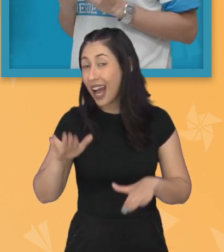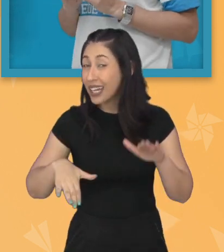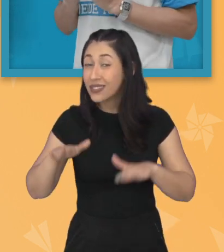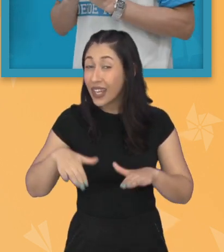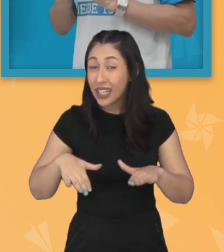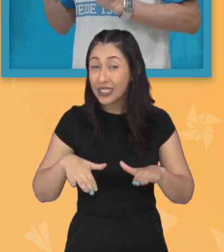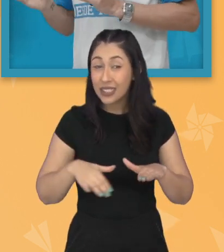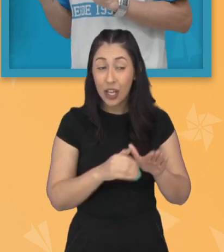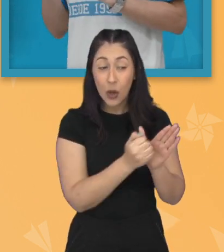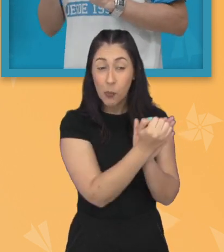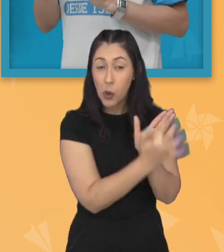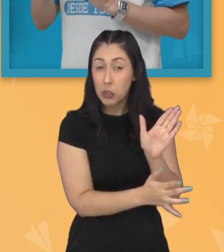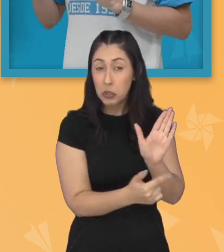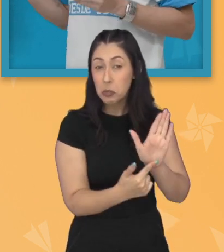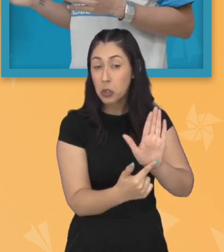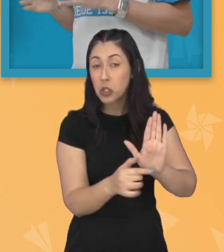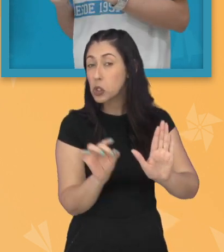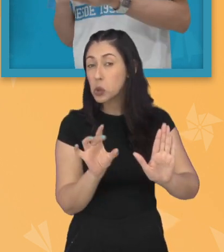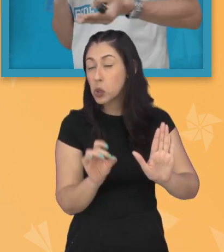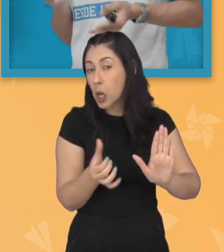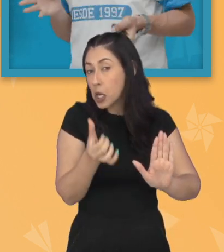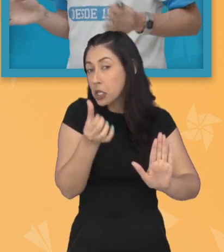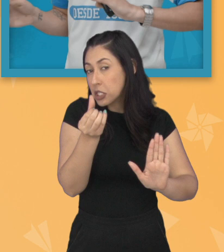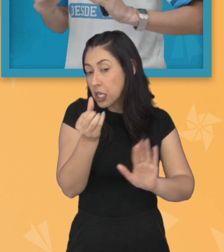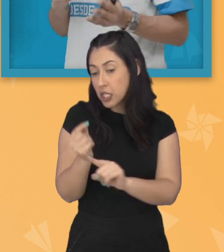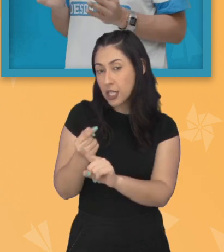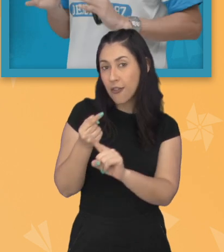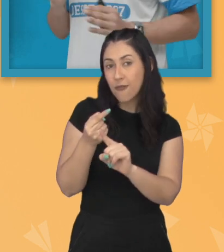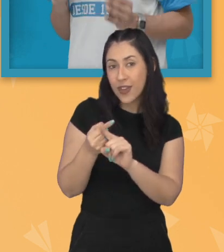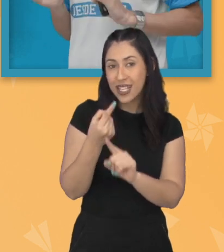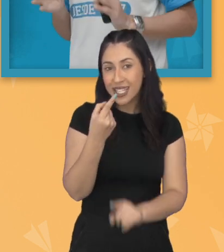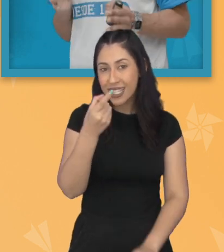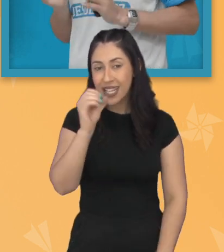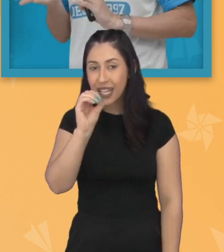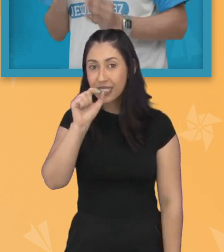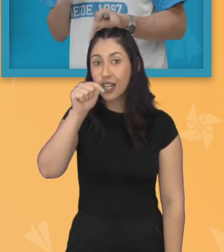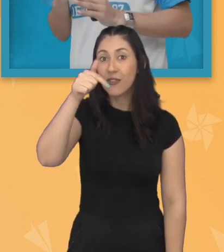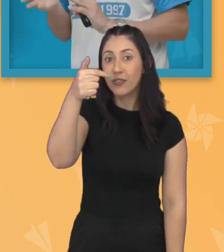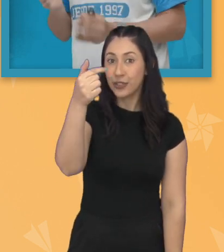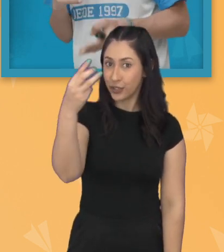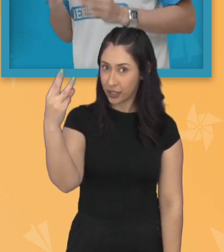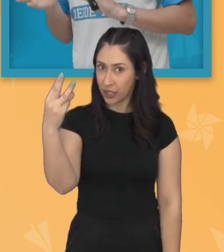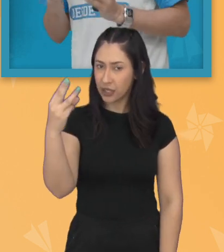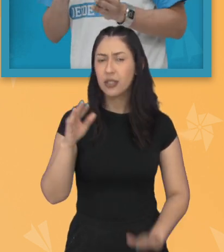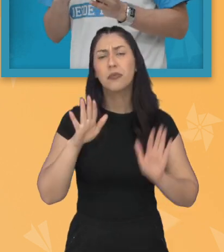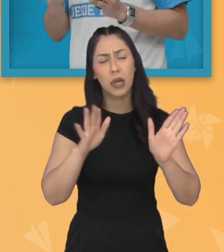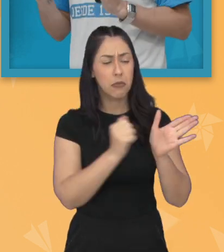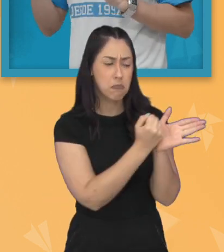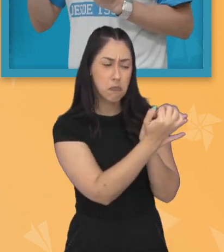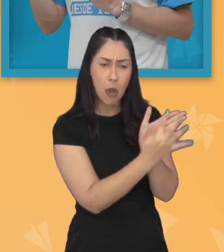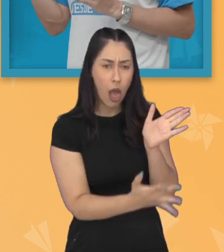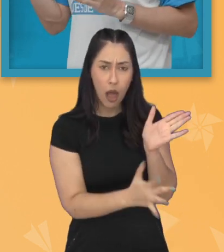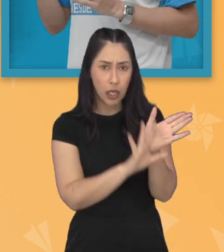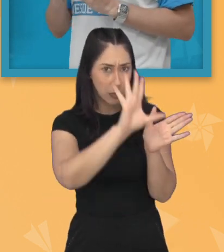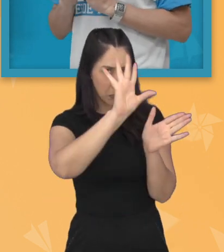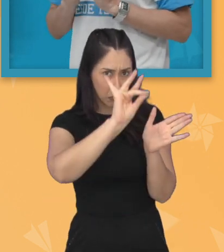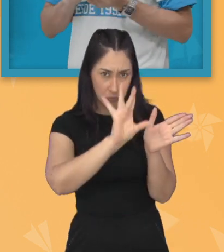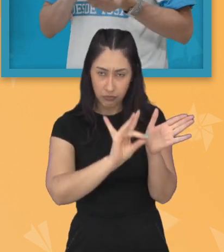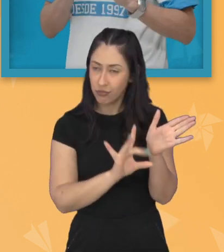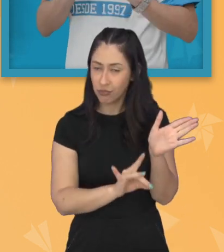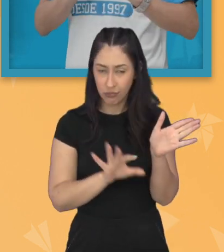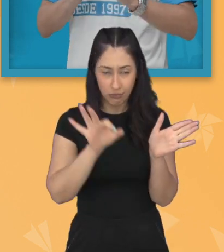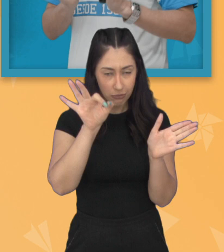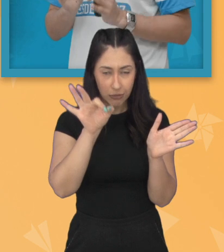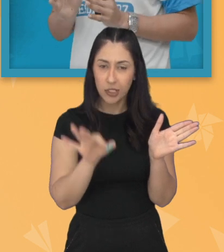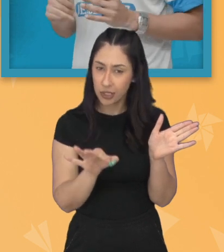6,02, vai considerar só o 6 ali, então vai ser 6 vezes 10 a 23. Mas geralmente o exercício já te avisa isso com qual